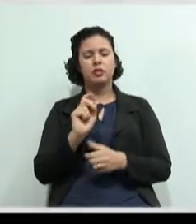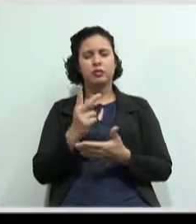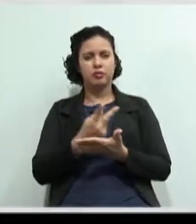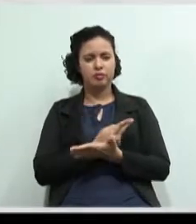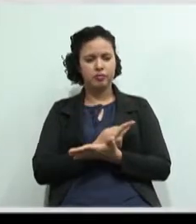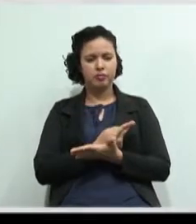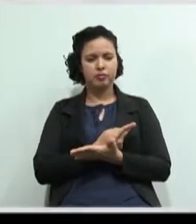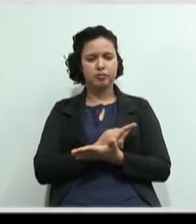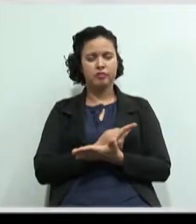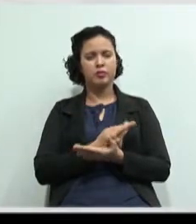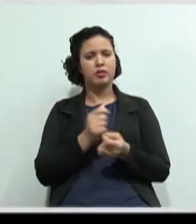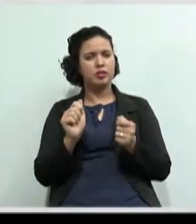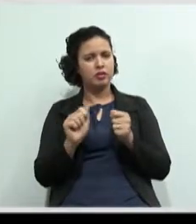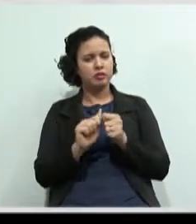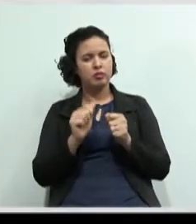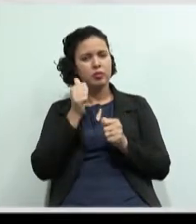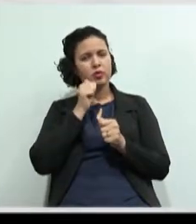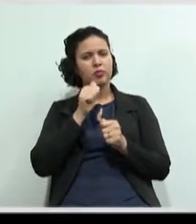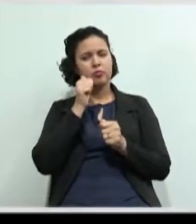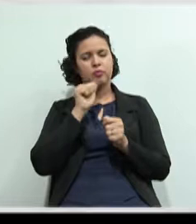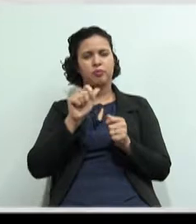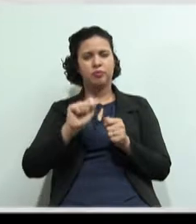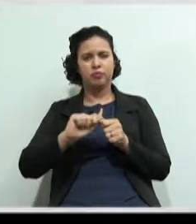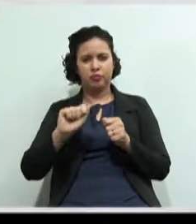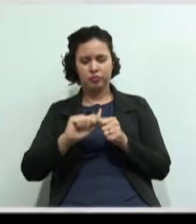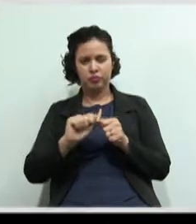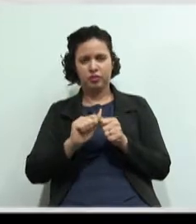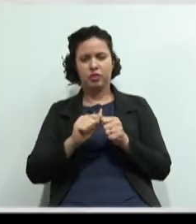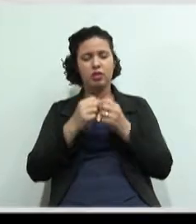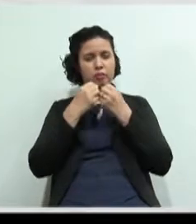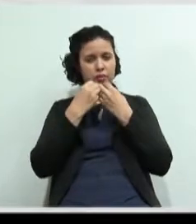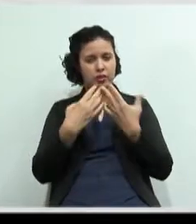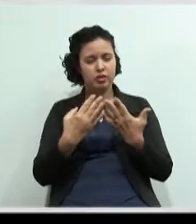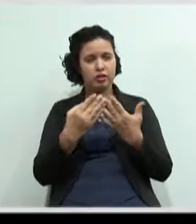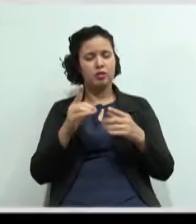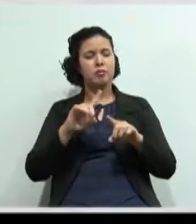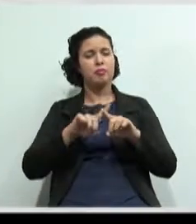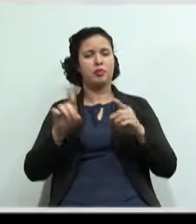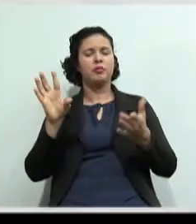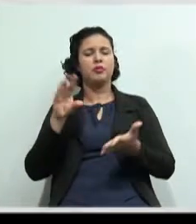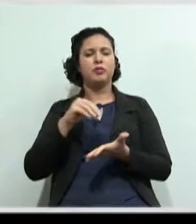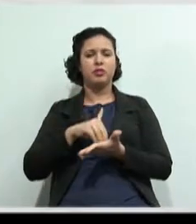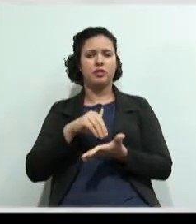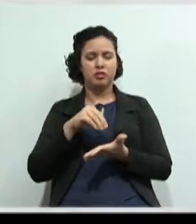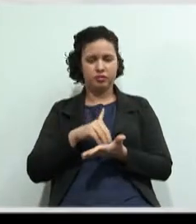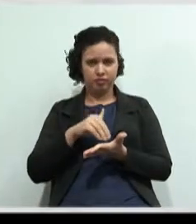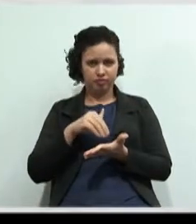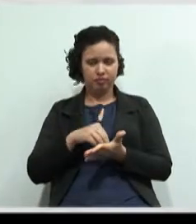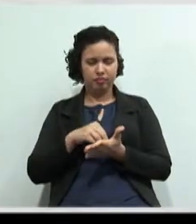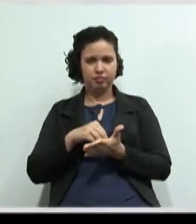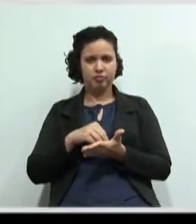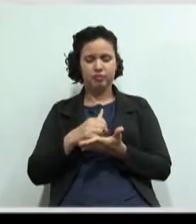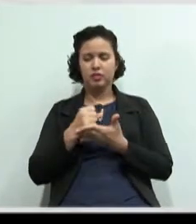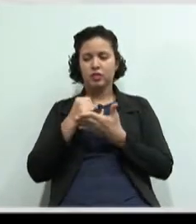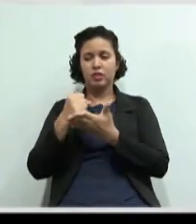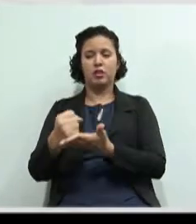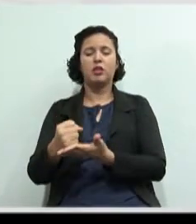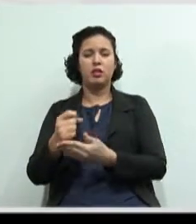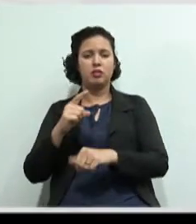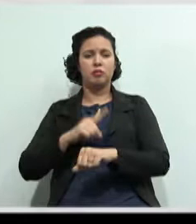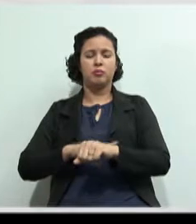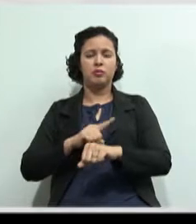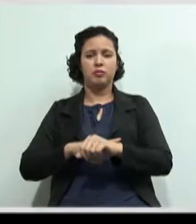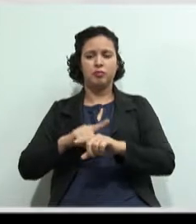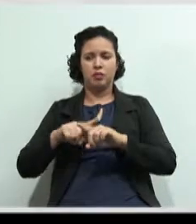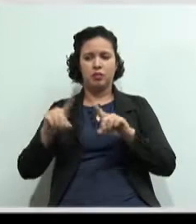aconteceu, ela fez, né? Fazer suficientemente bem, mas não necessariamente tão bem quanto possível. Ela entregou dentro do prazo, mas